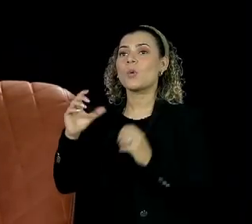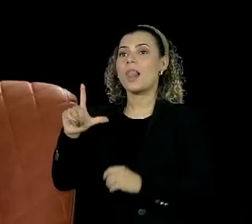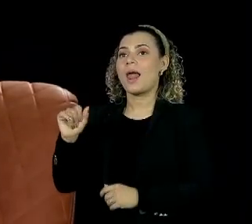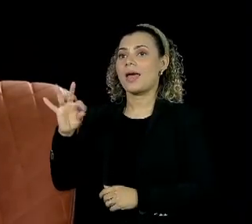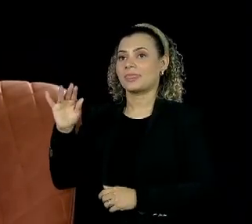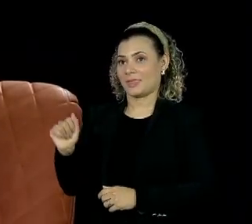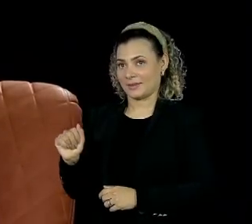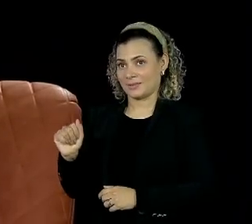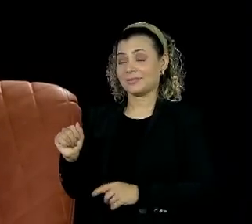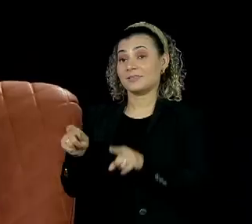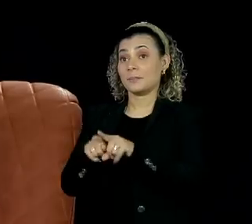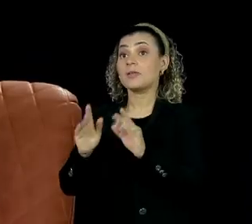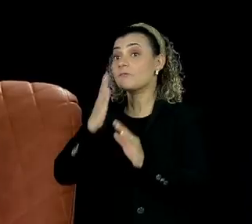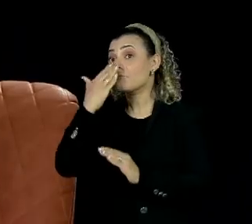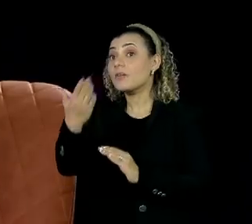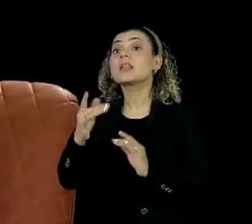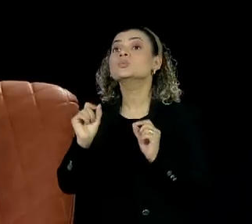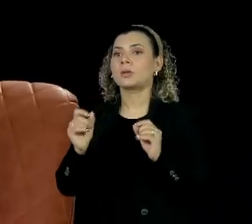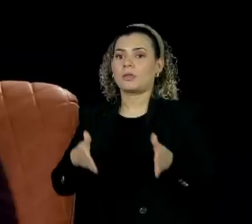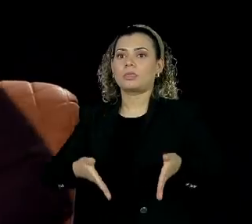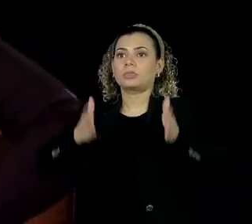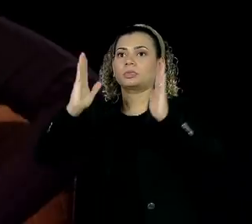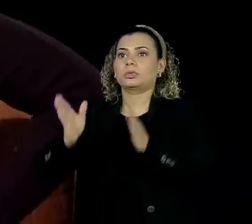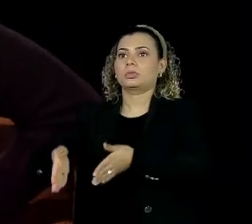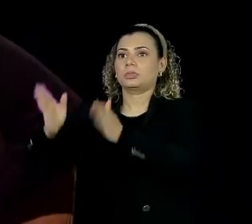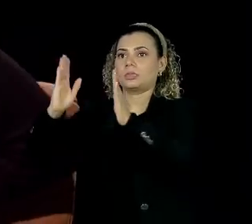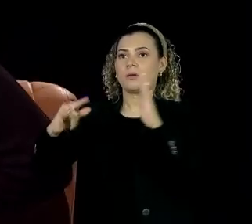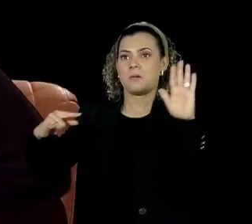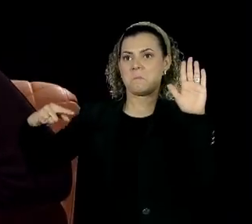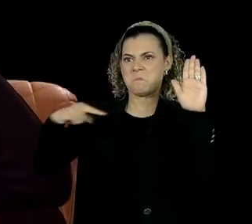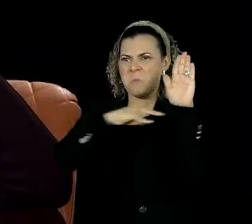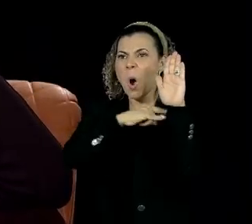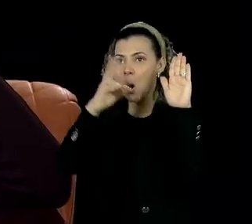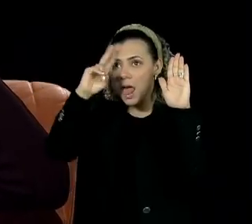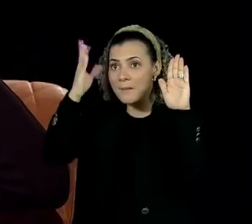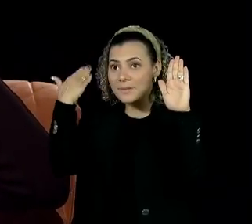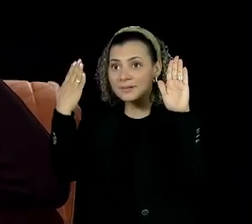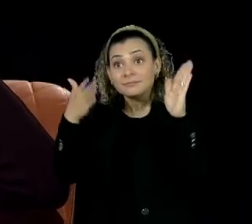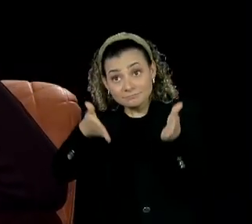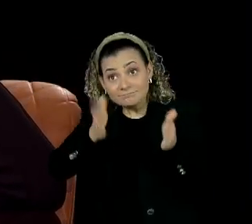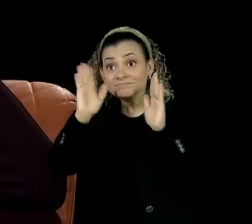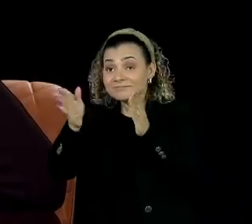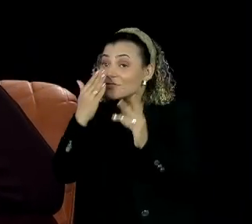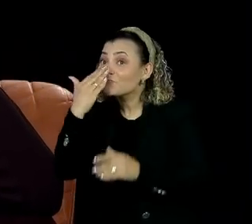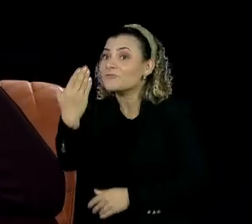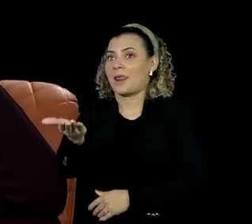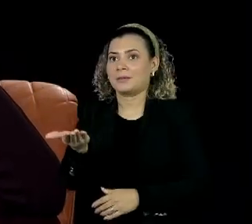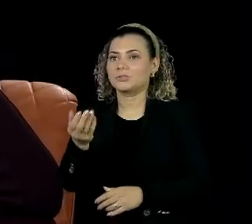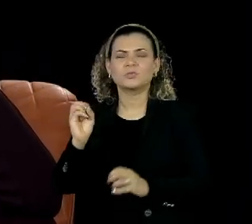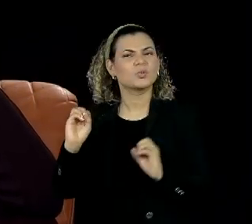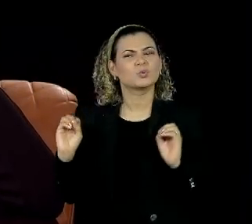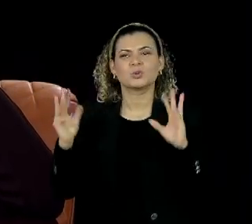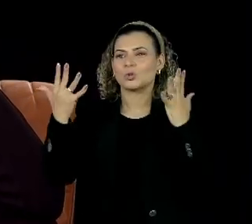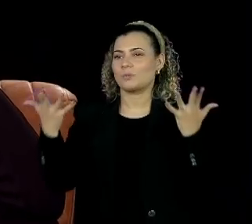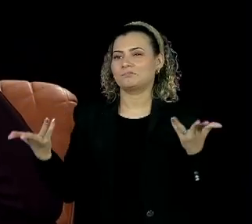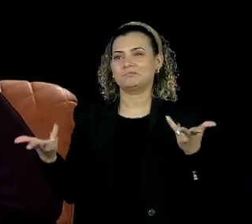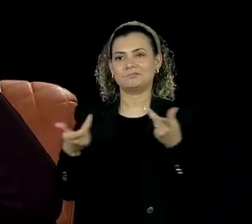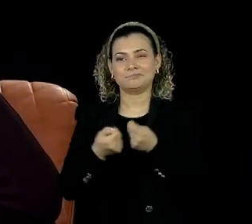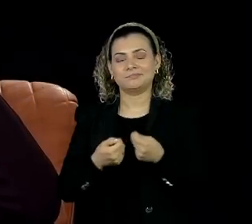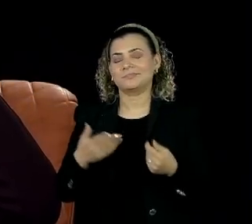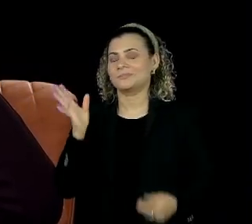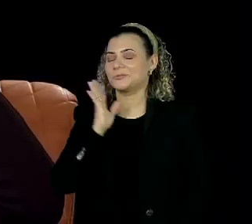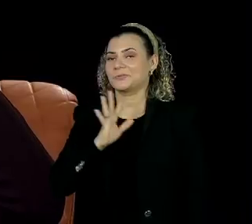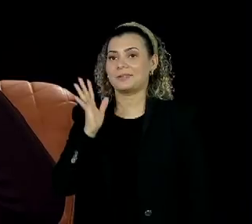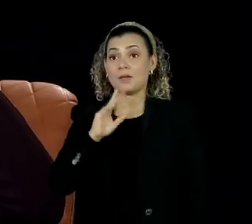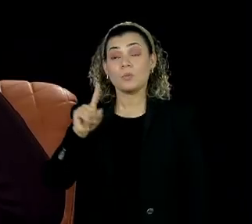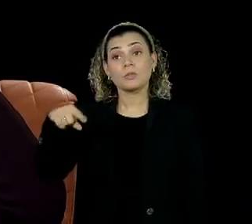foi em frente às Torres Gêmeas, ao ar livre, foi um super show. Foi muito bacana. Depois fizemos